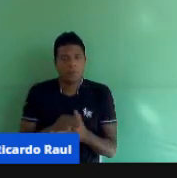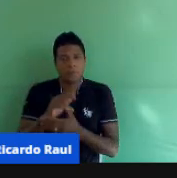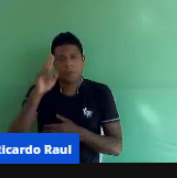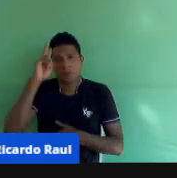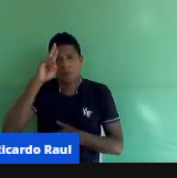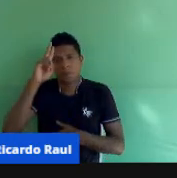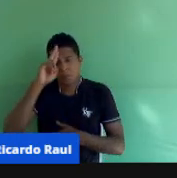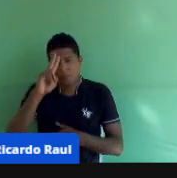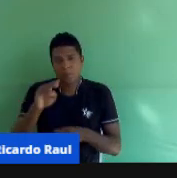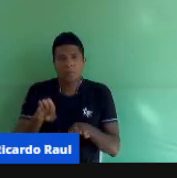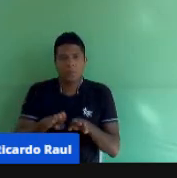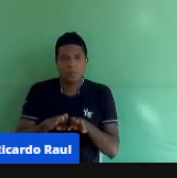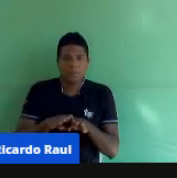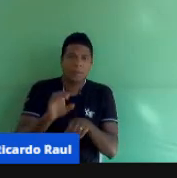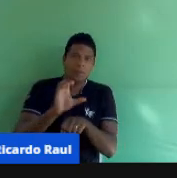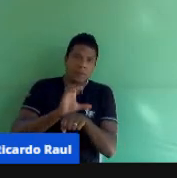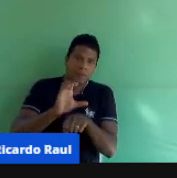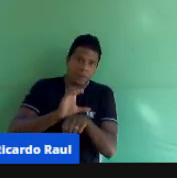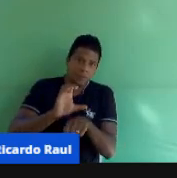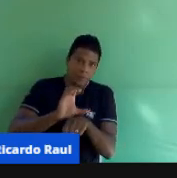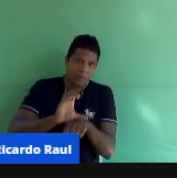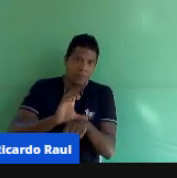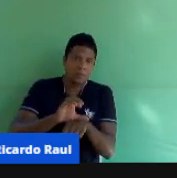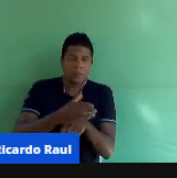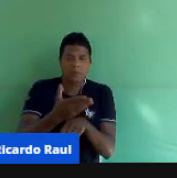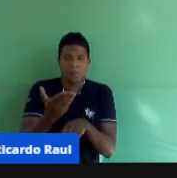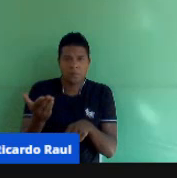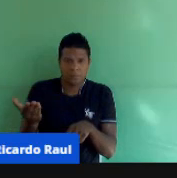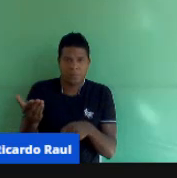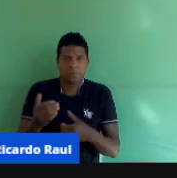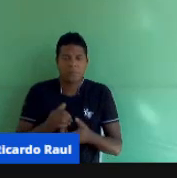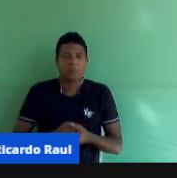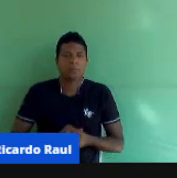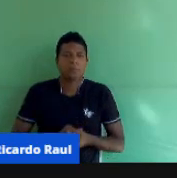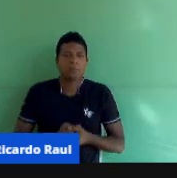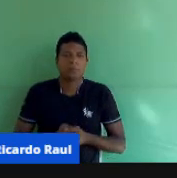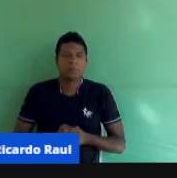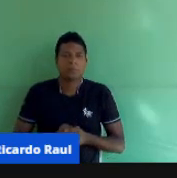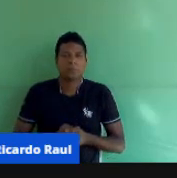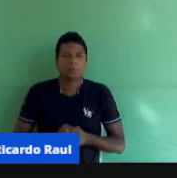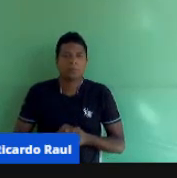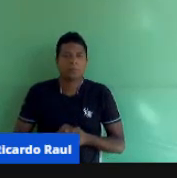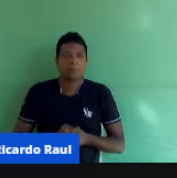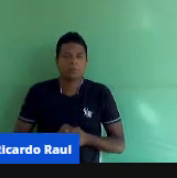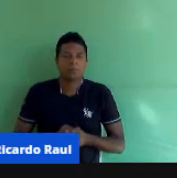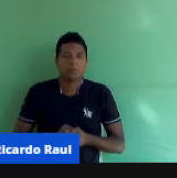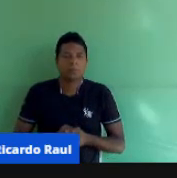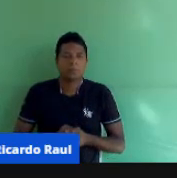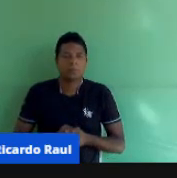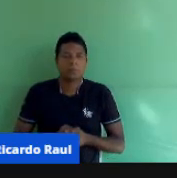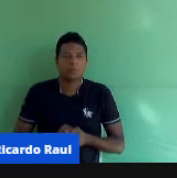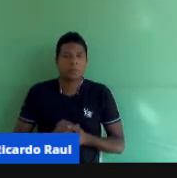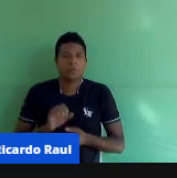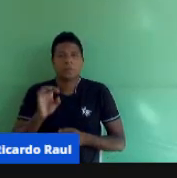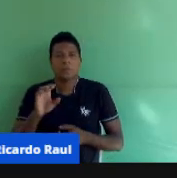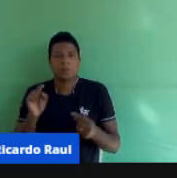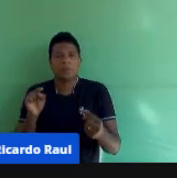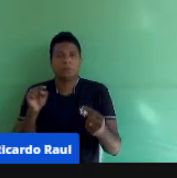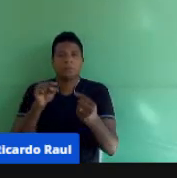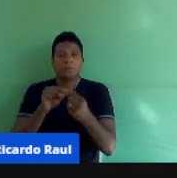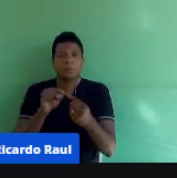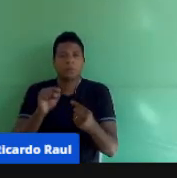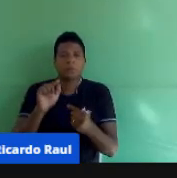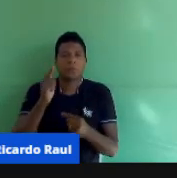da ciência. Por incrível que pareça, a gente não conseguiu identificar muita coisa da geografia associado a